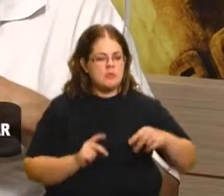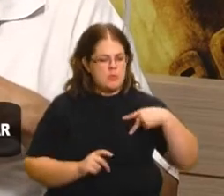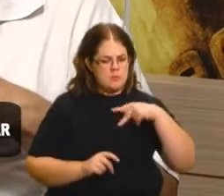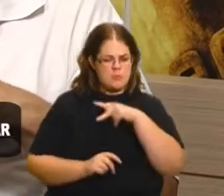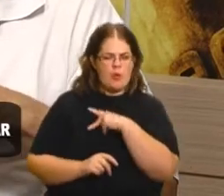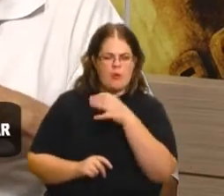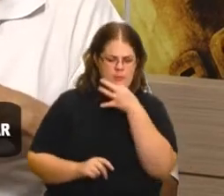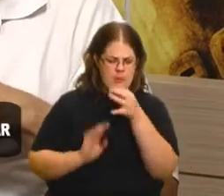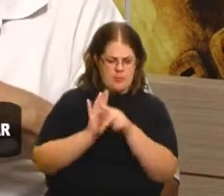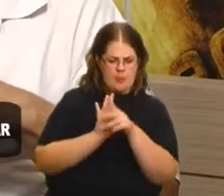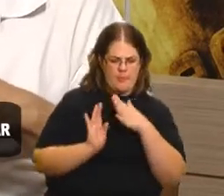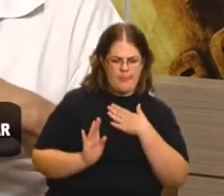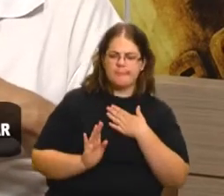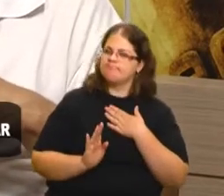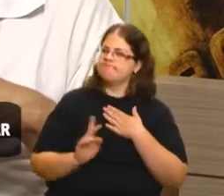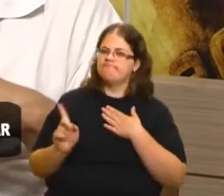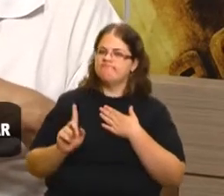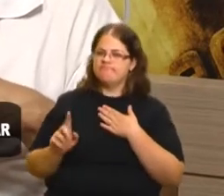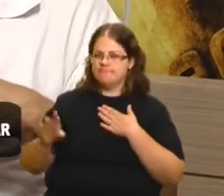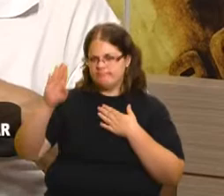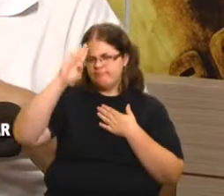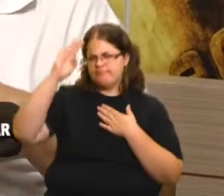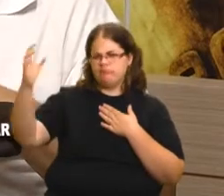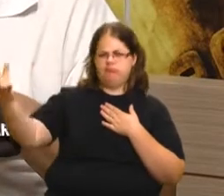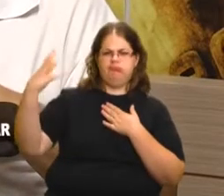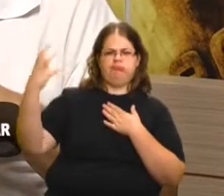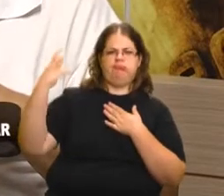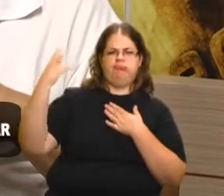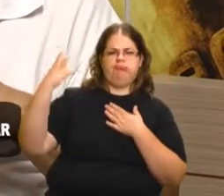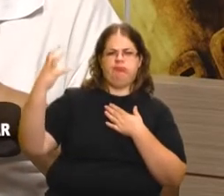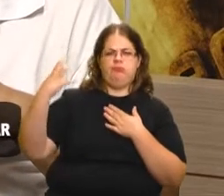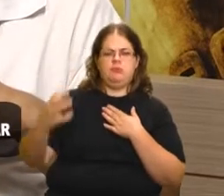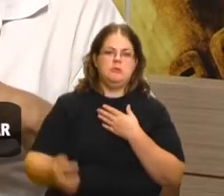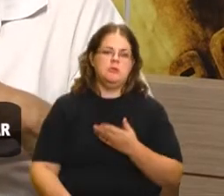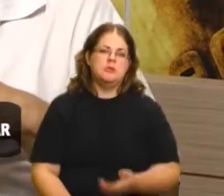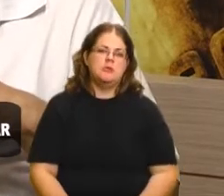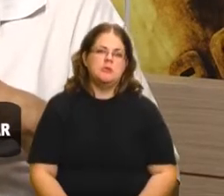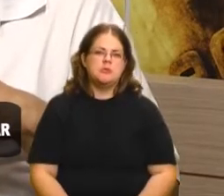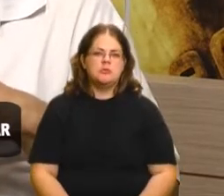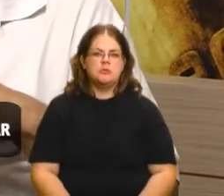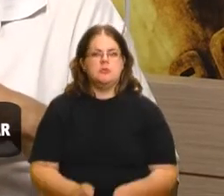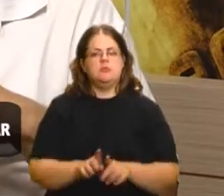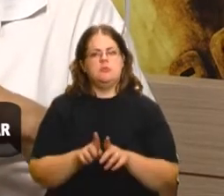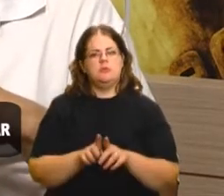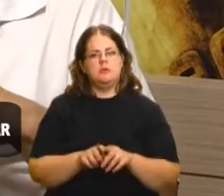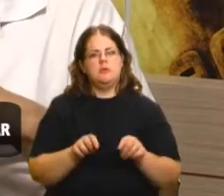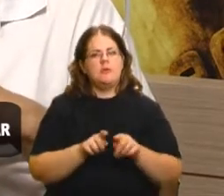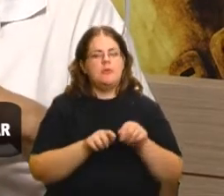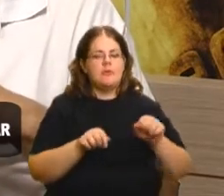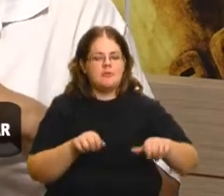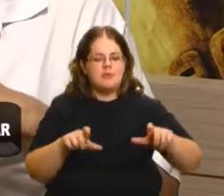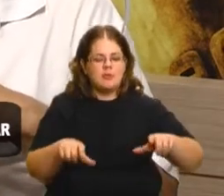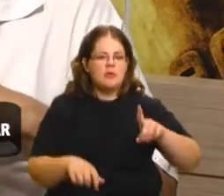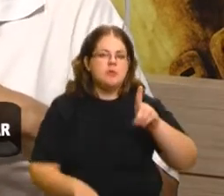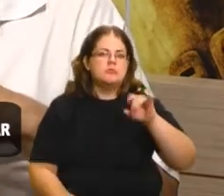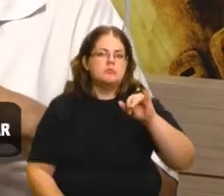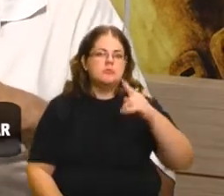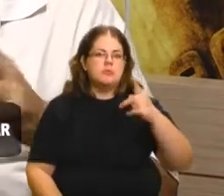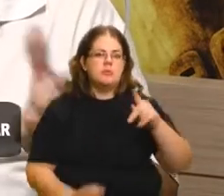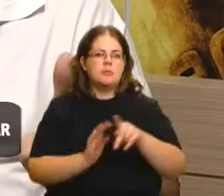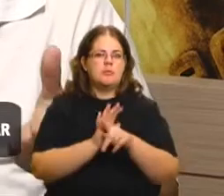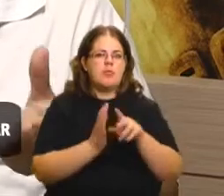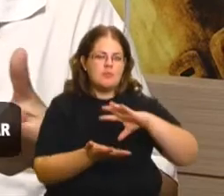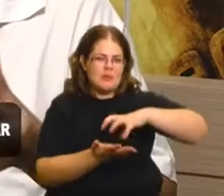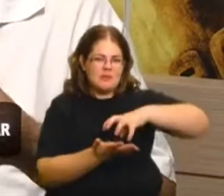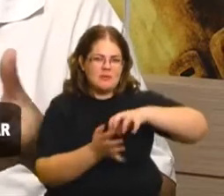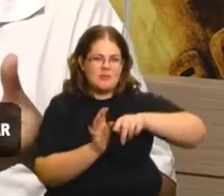que não teve, a não ser no período da ditadura do Estado Novo, onde havia o Departamento de Imprensa e Propaganda, o DIP, né? A não ser